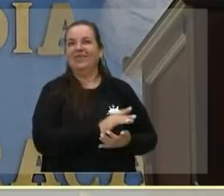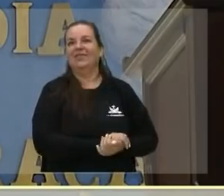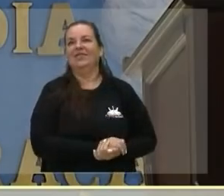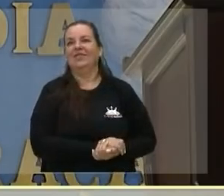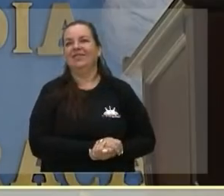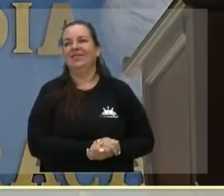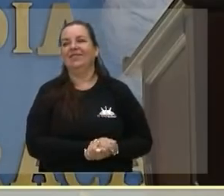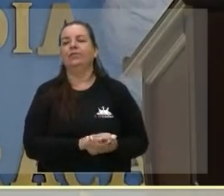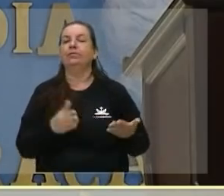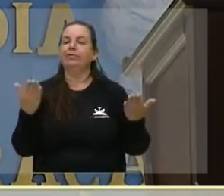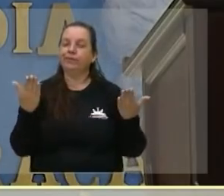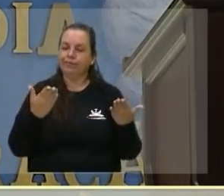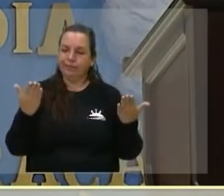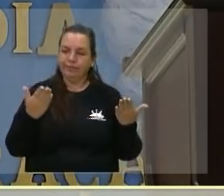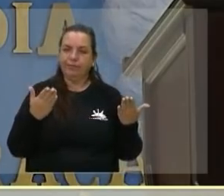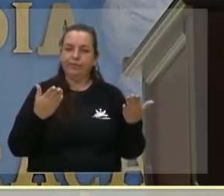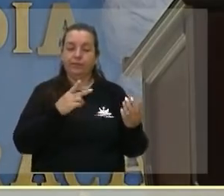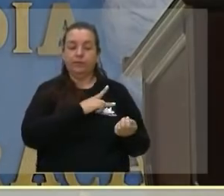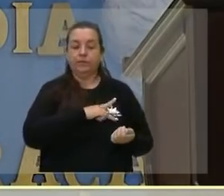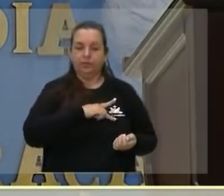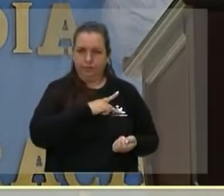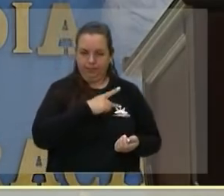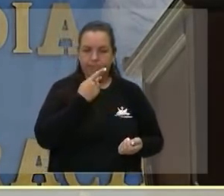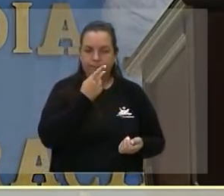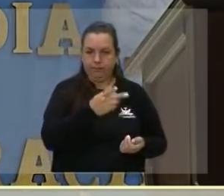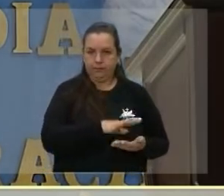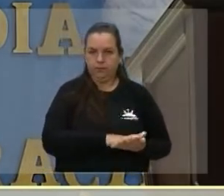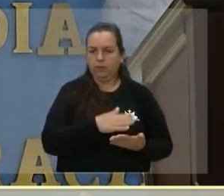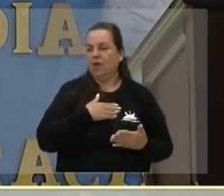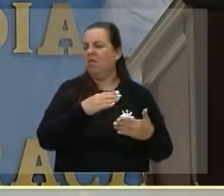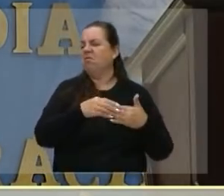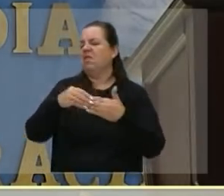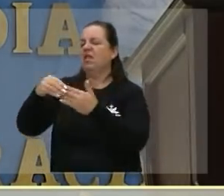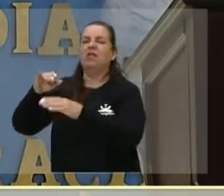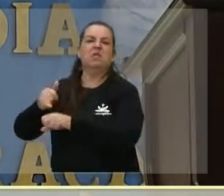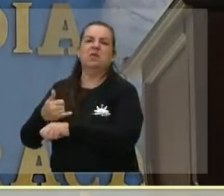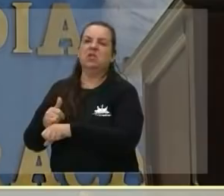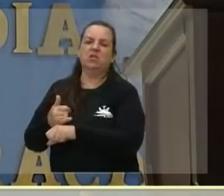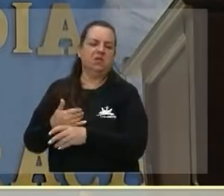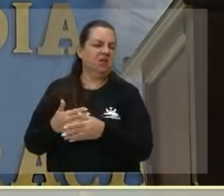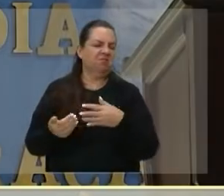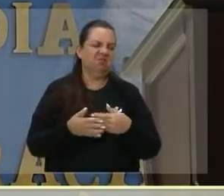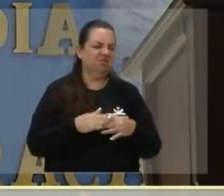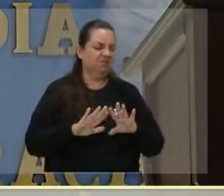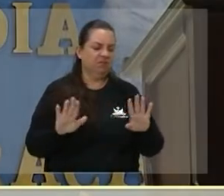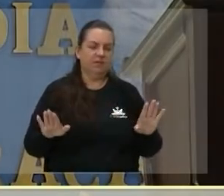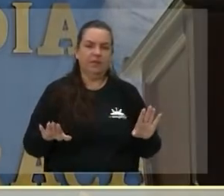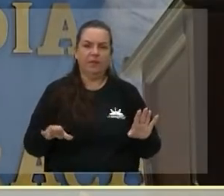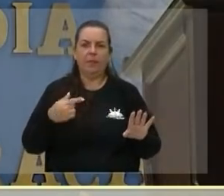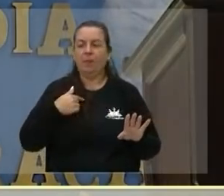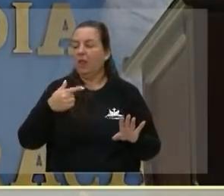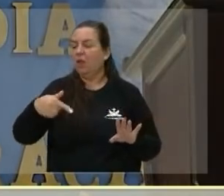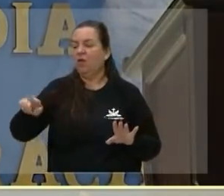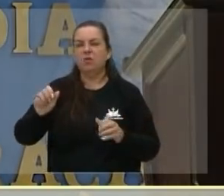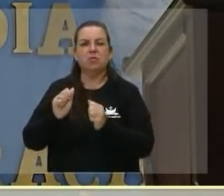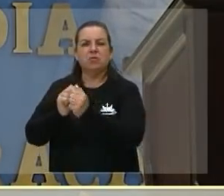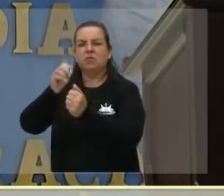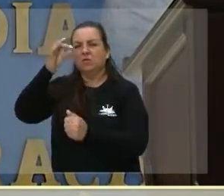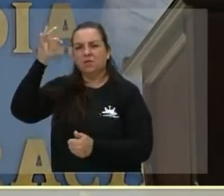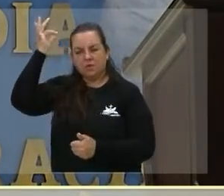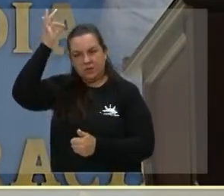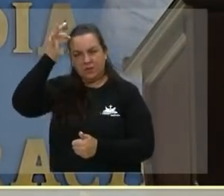e agora paulo disse que me leve para jerusalém eu vou com espírito